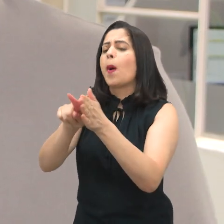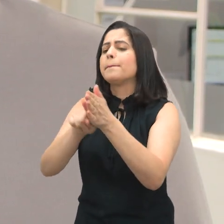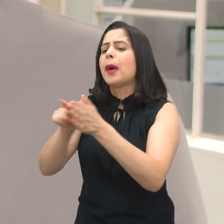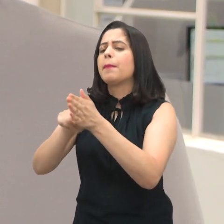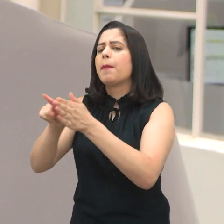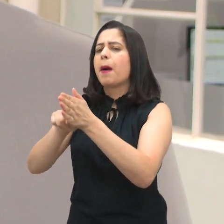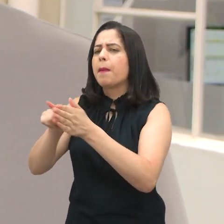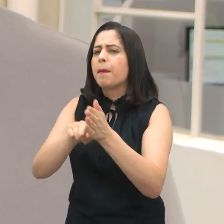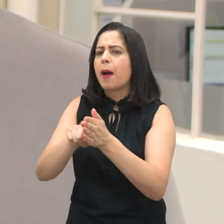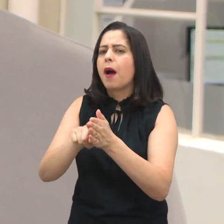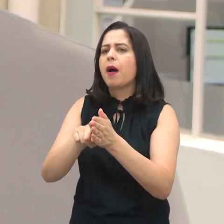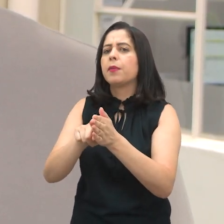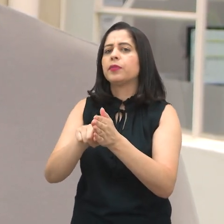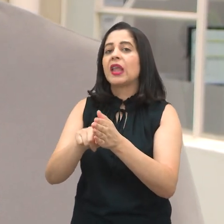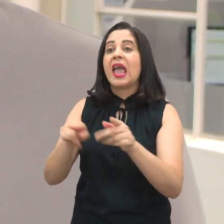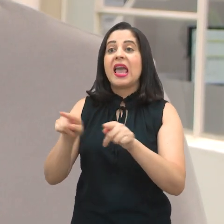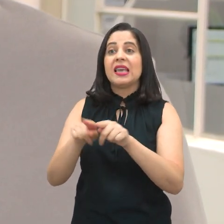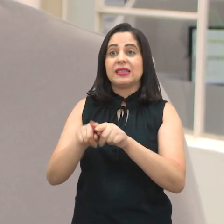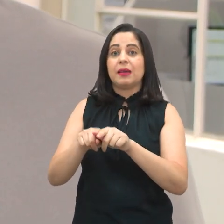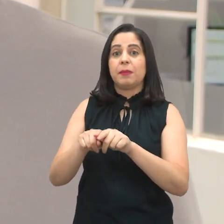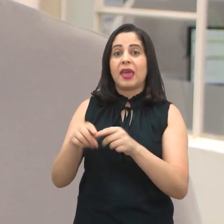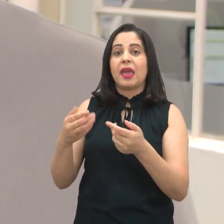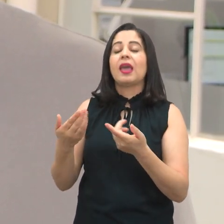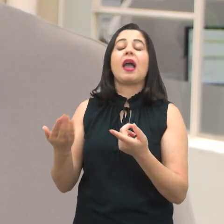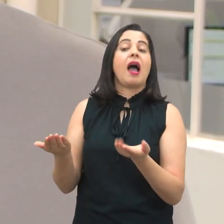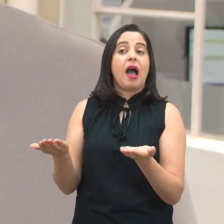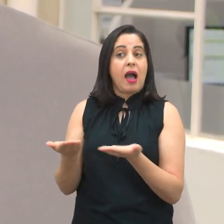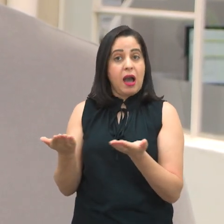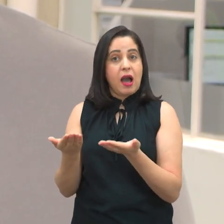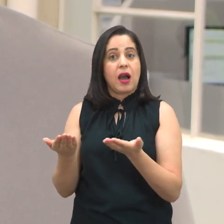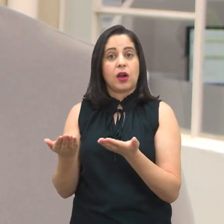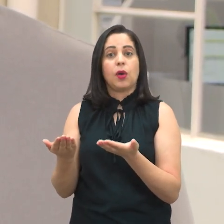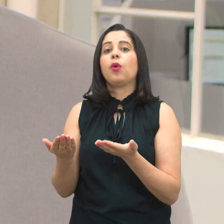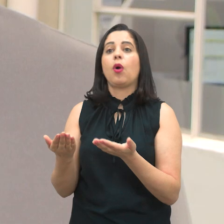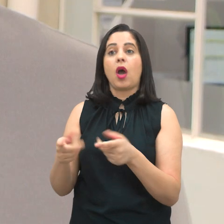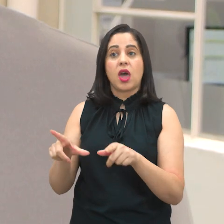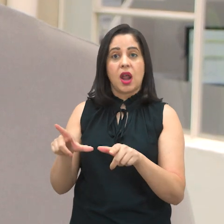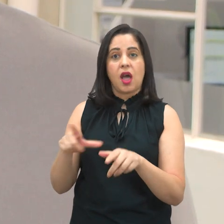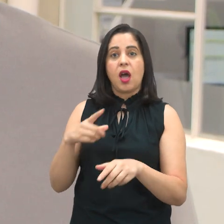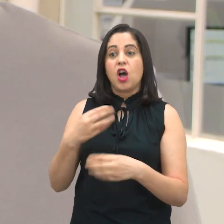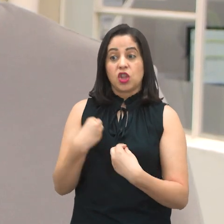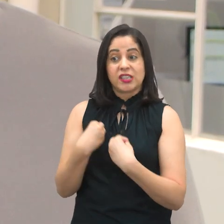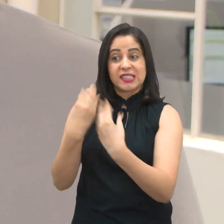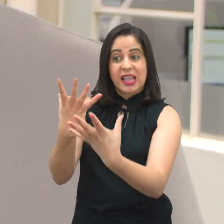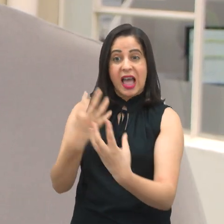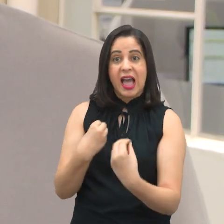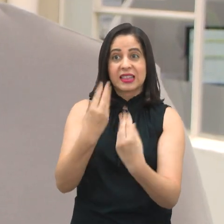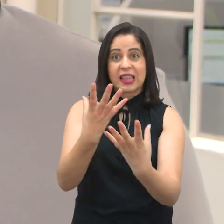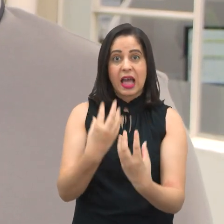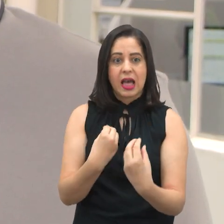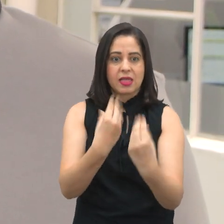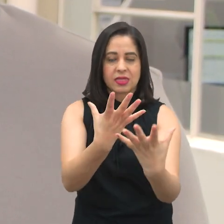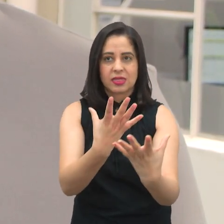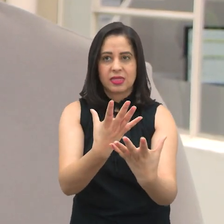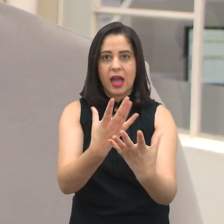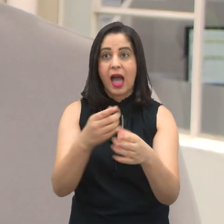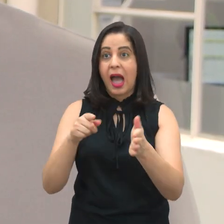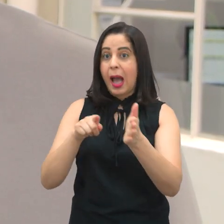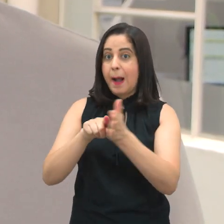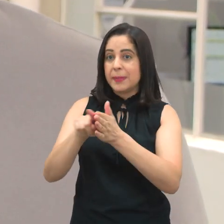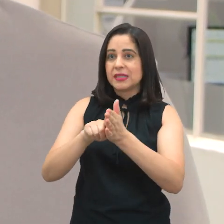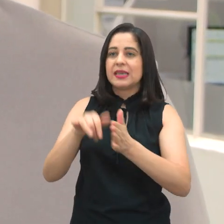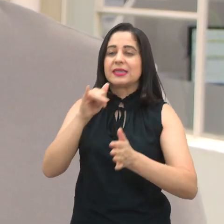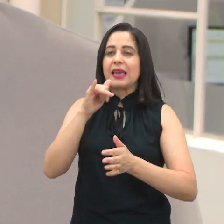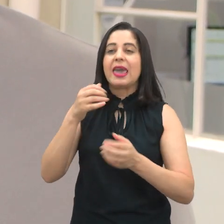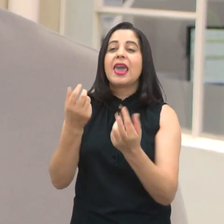assim, tendo destaque esse ano é a oferta e a distribuição de autoteste, porque tem muitas pessoas que não querem se